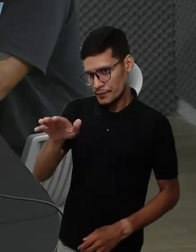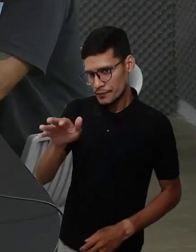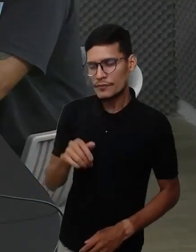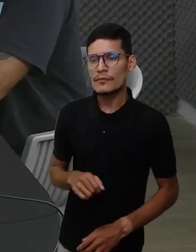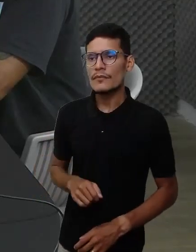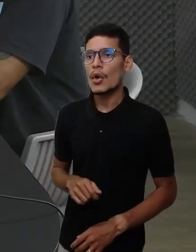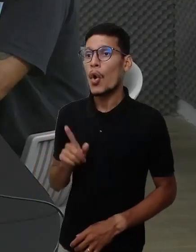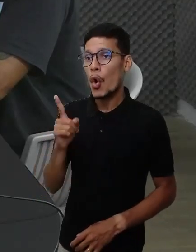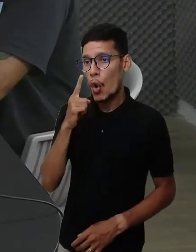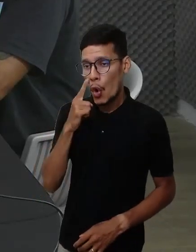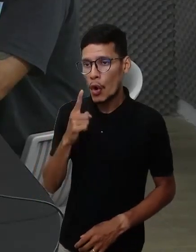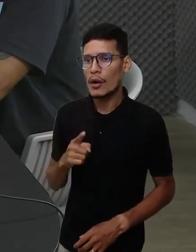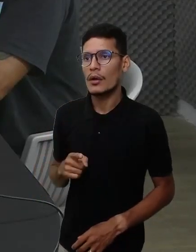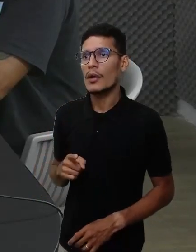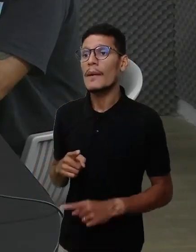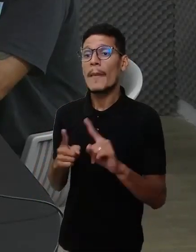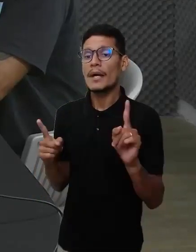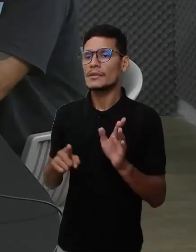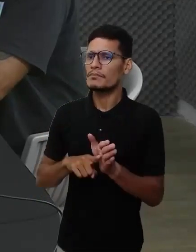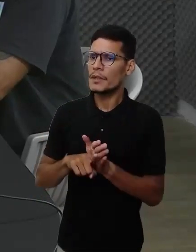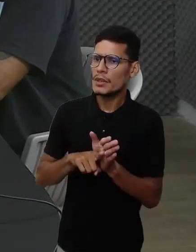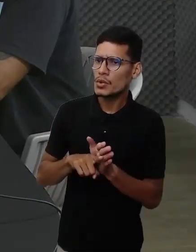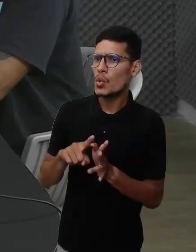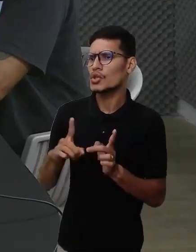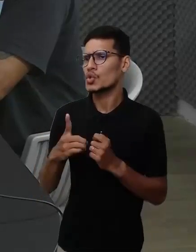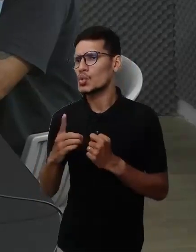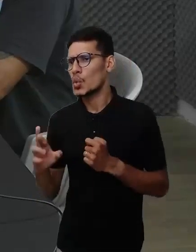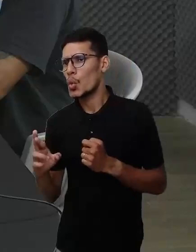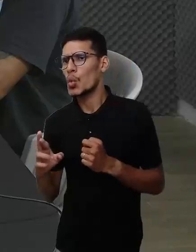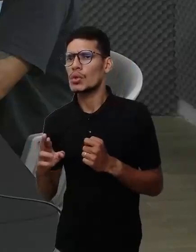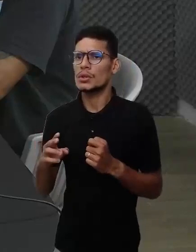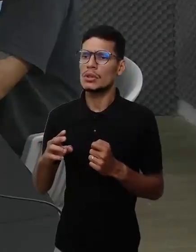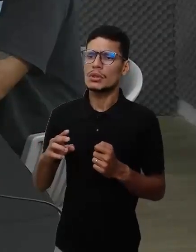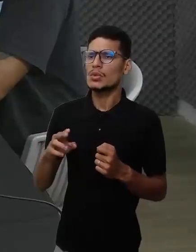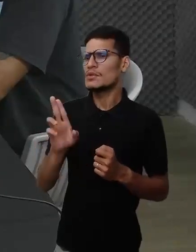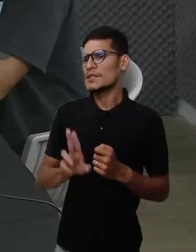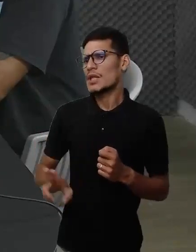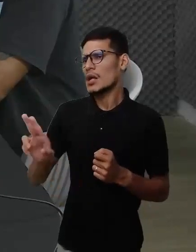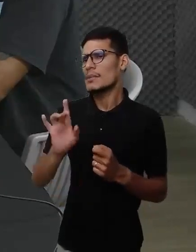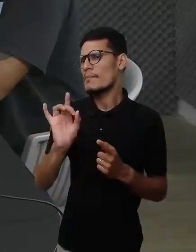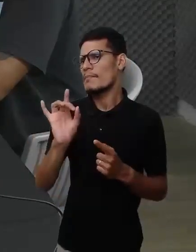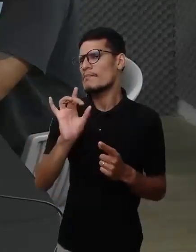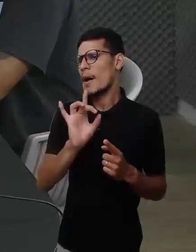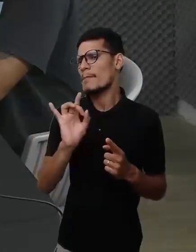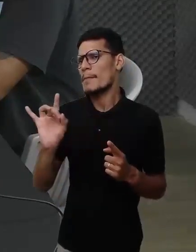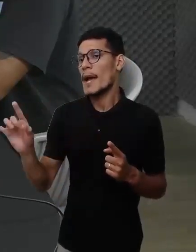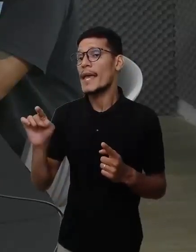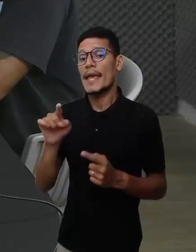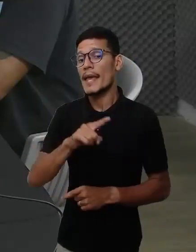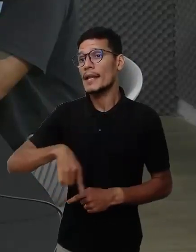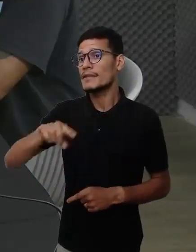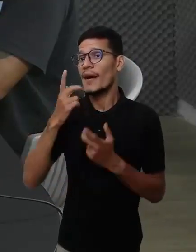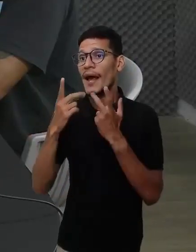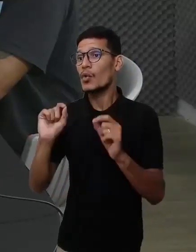mas os pesquisadores, os doutores, doutoras da Universidade XYZ, eles já disseram que